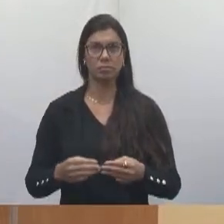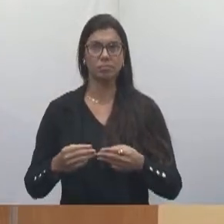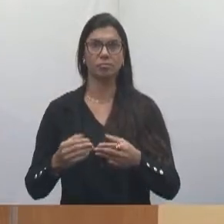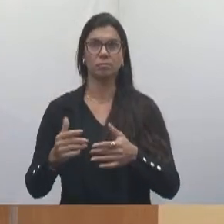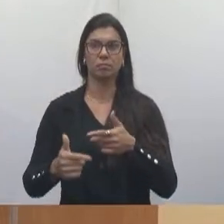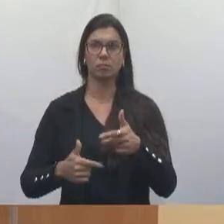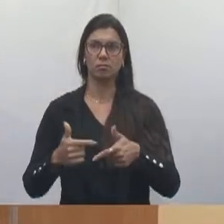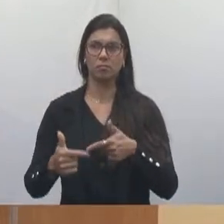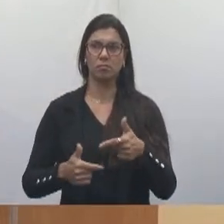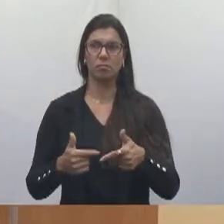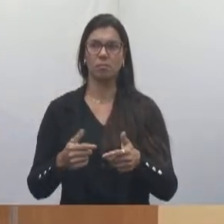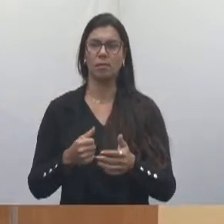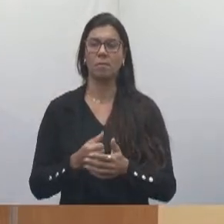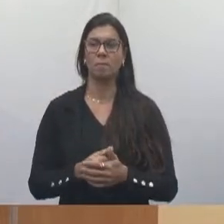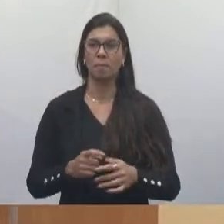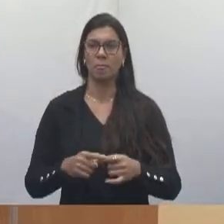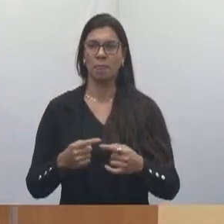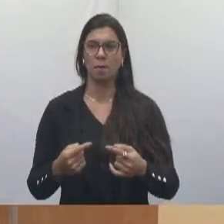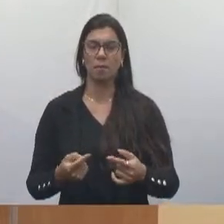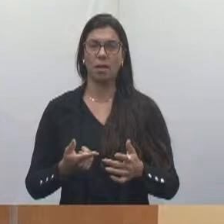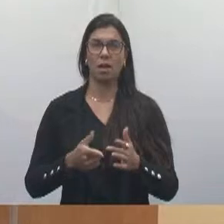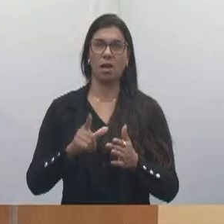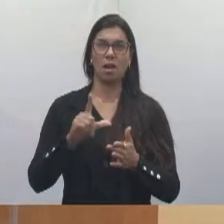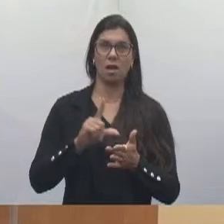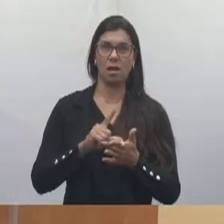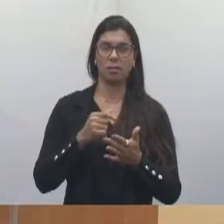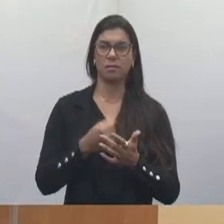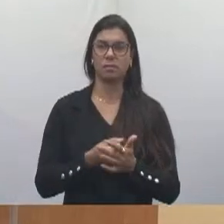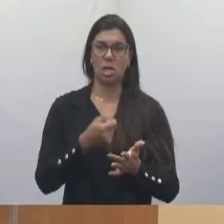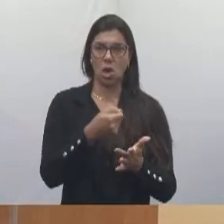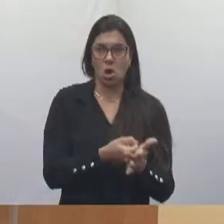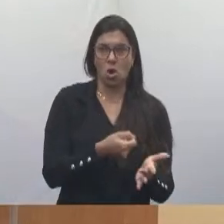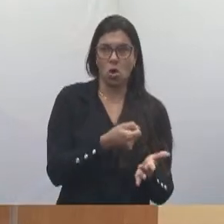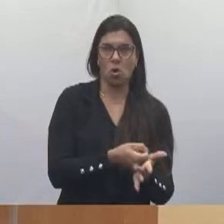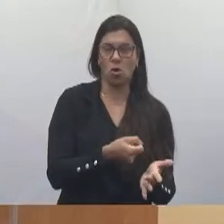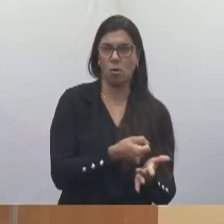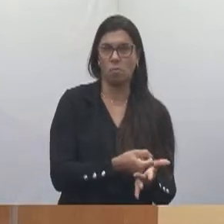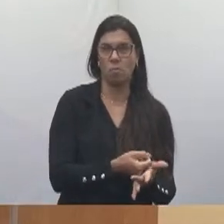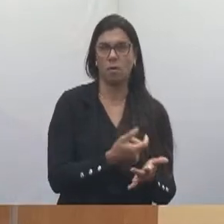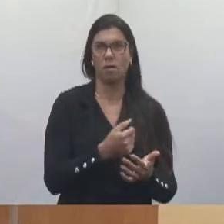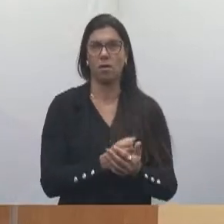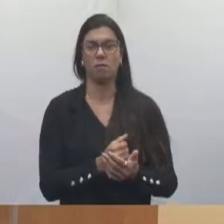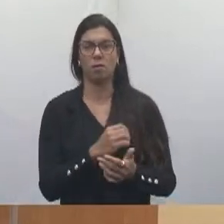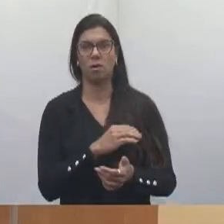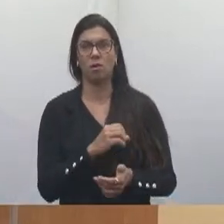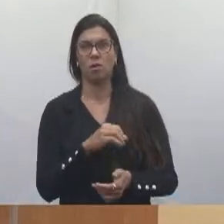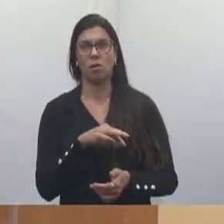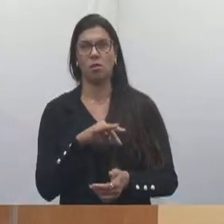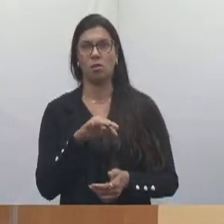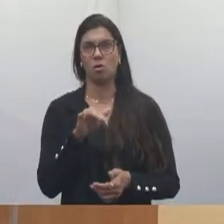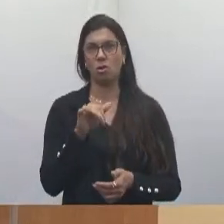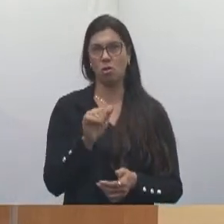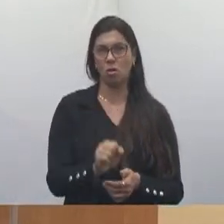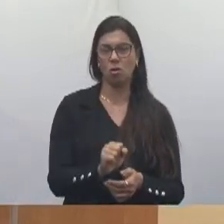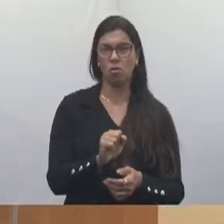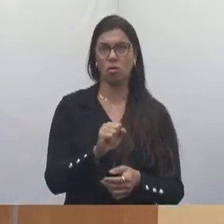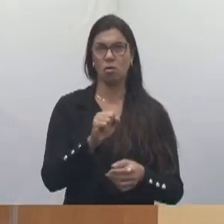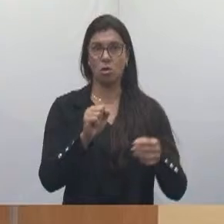expendeu tudo, cobrava conta de luz da rua, o PTU mais